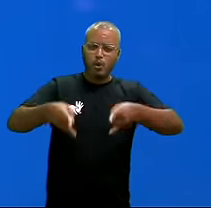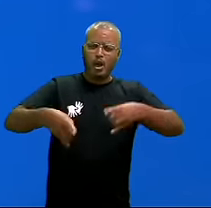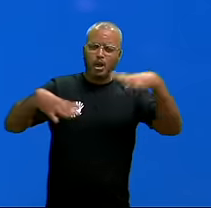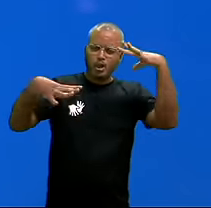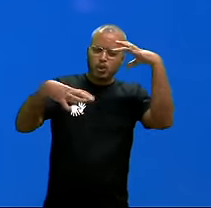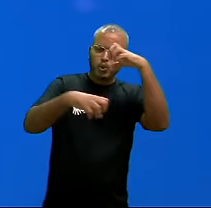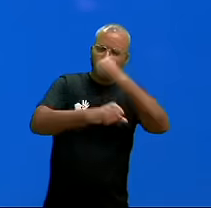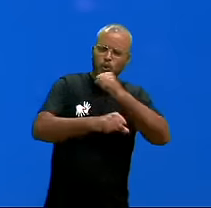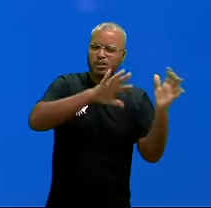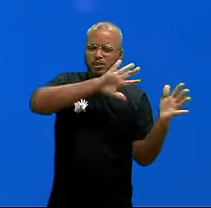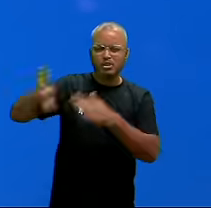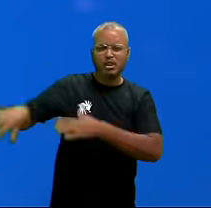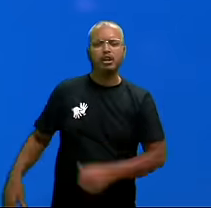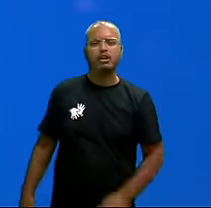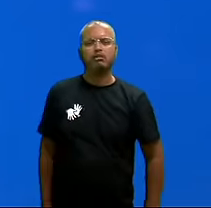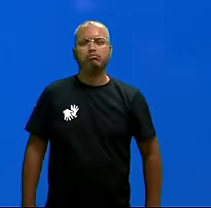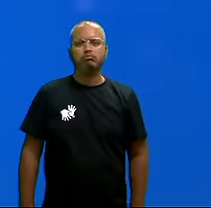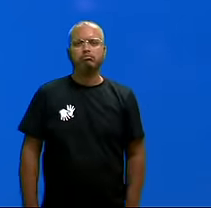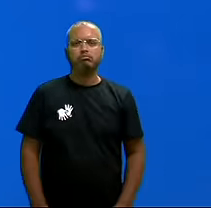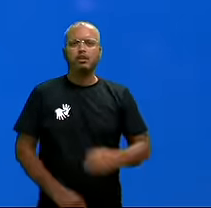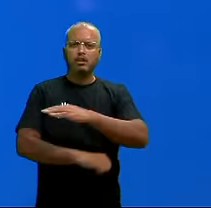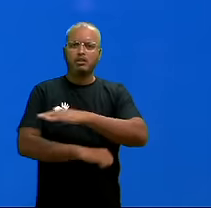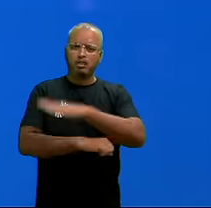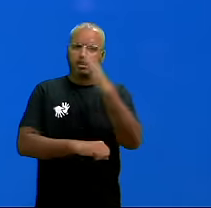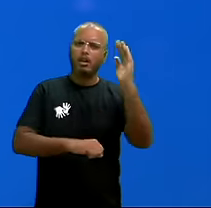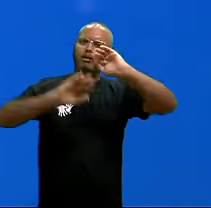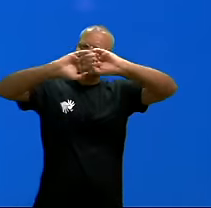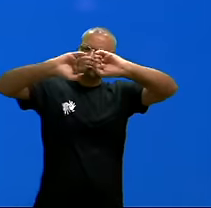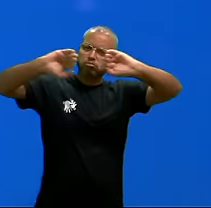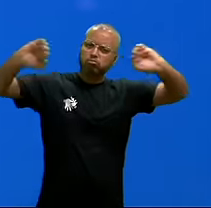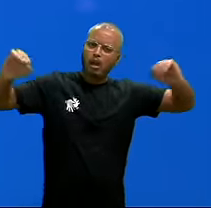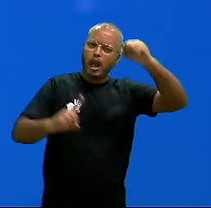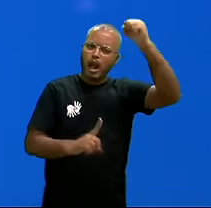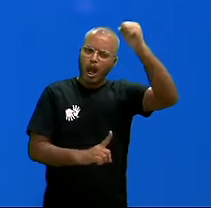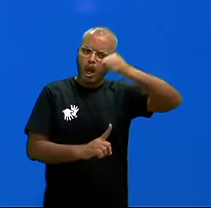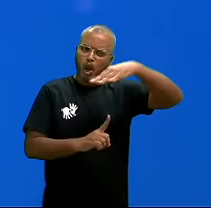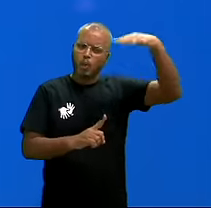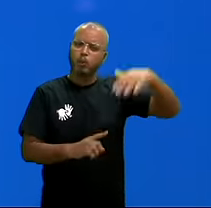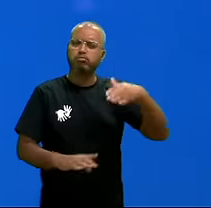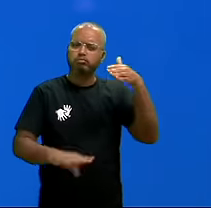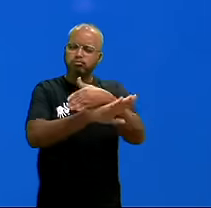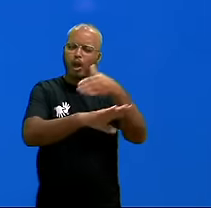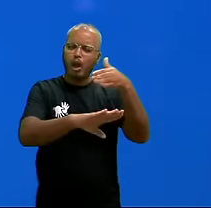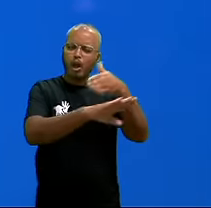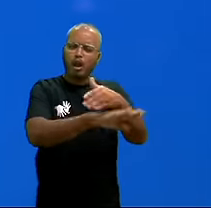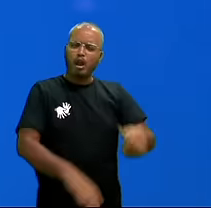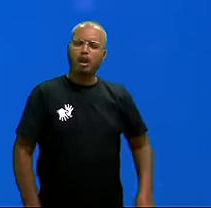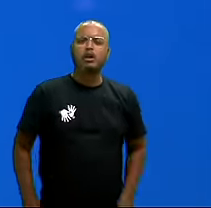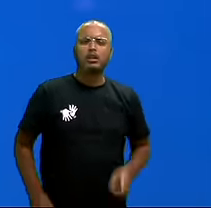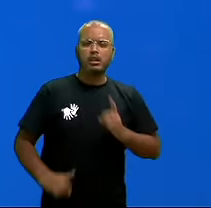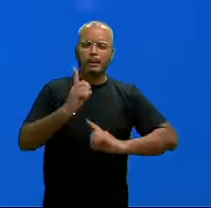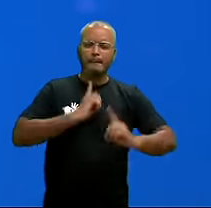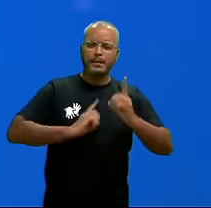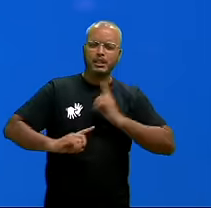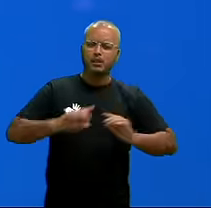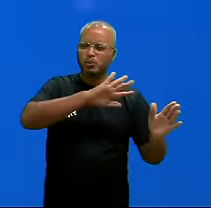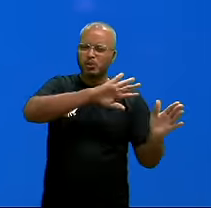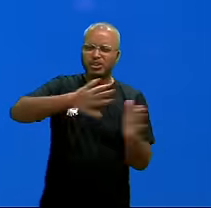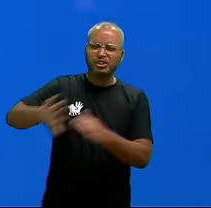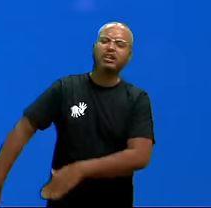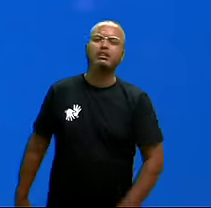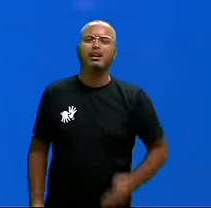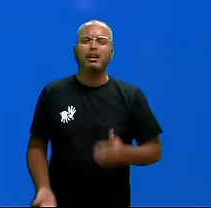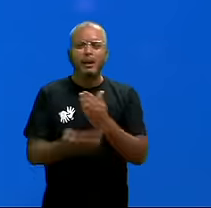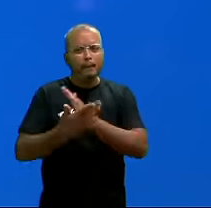janela, deixa essa luz entrar em nome de Jesus. Esse espírito de depressão não vai pegar a nossa igreja. Levante a mão e recebe essa palavra. Irmão,